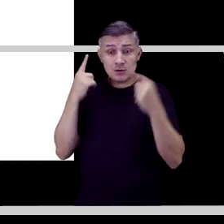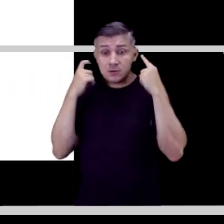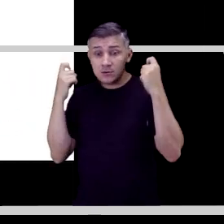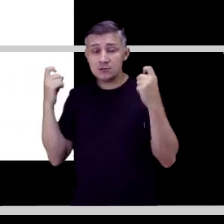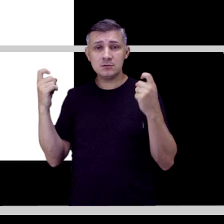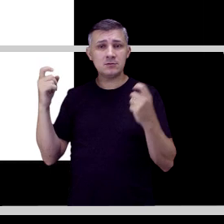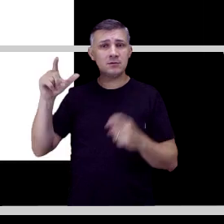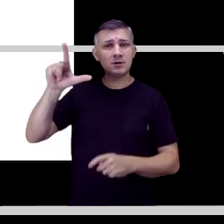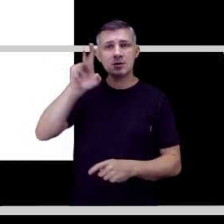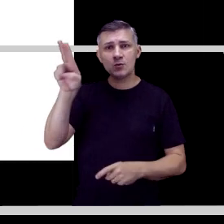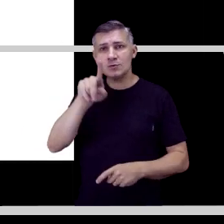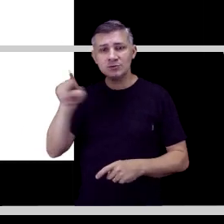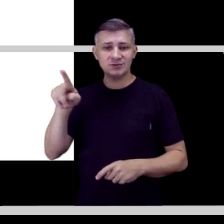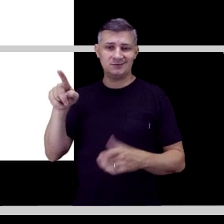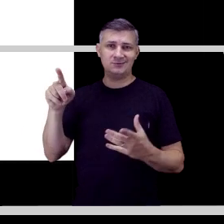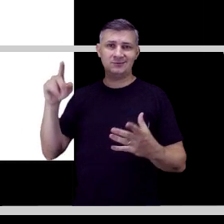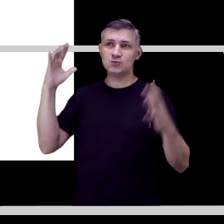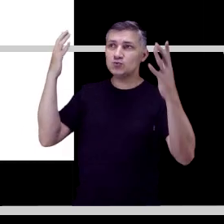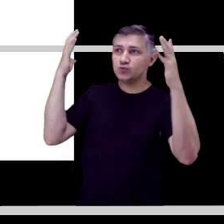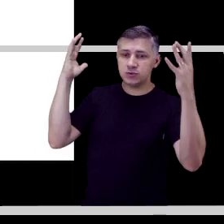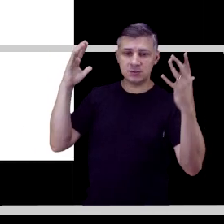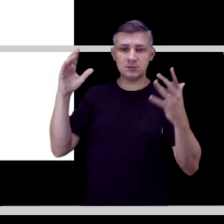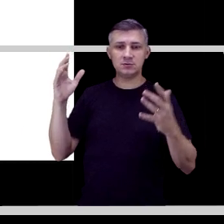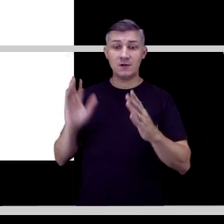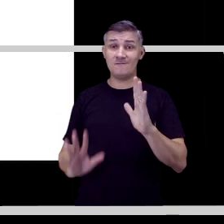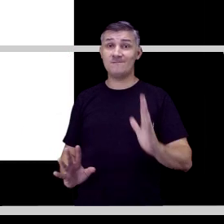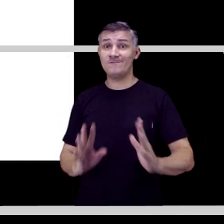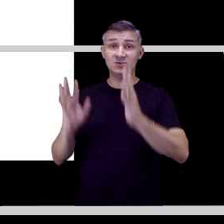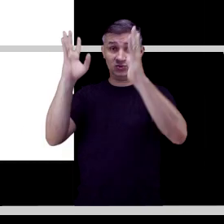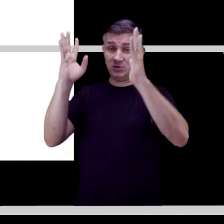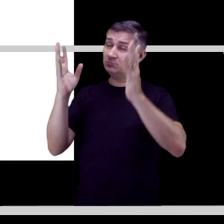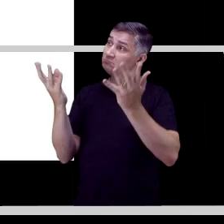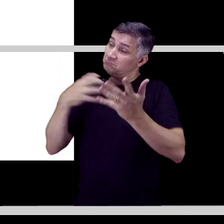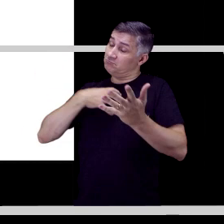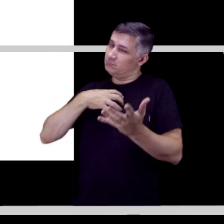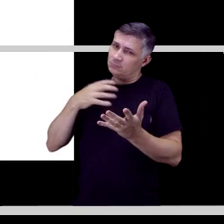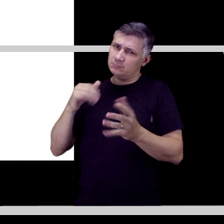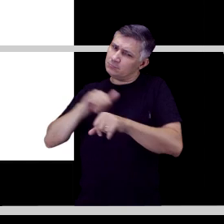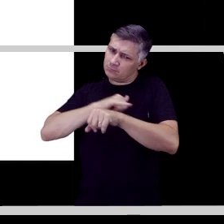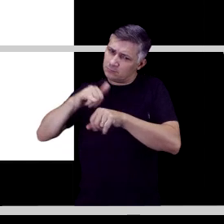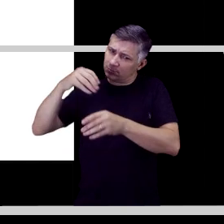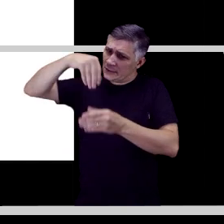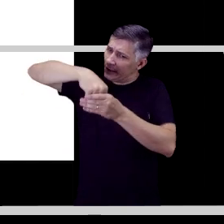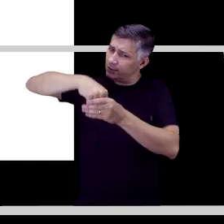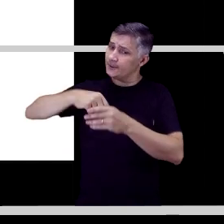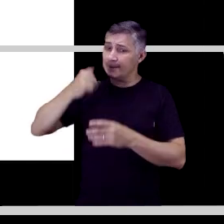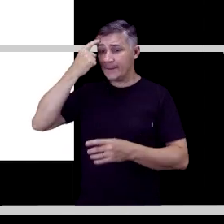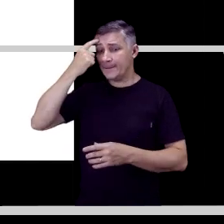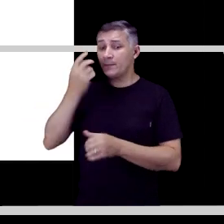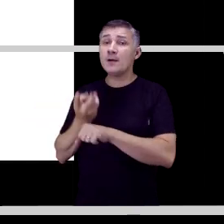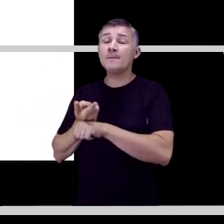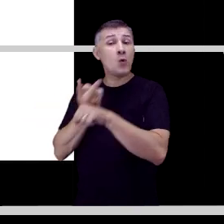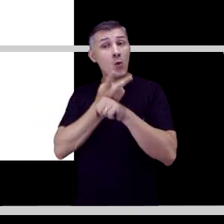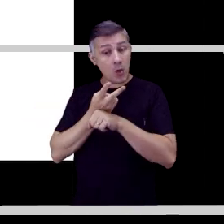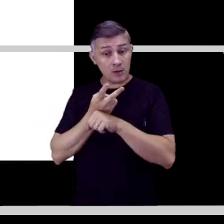ficou para a gente dessa ambiência foi mais a questão da sequência de sombras, né, de luz e sombras que a mata